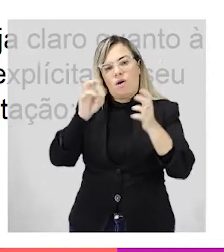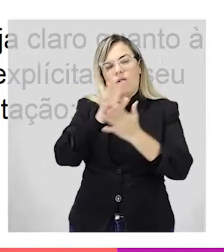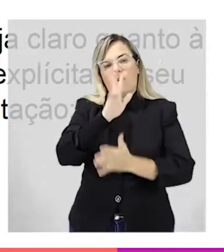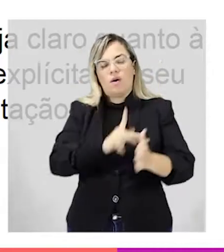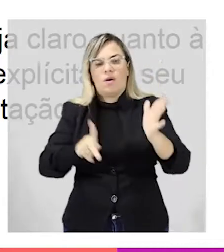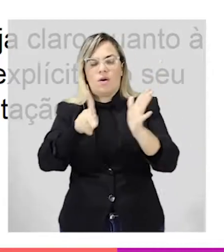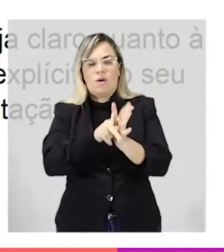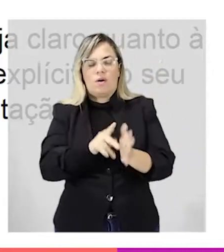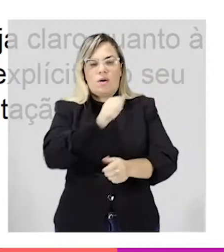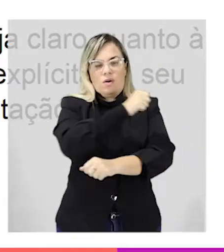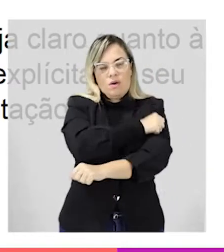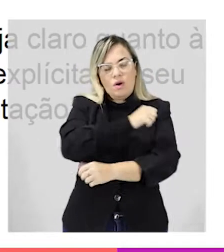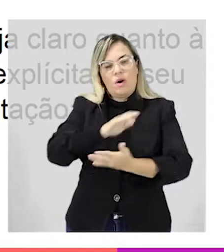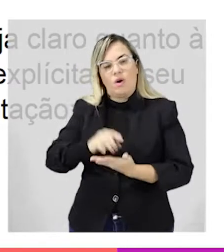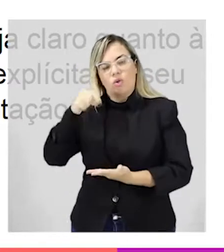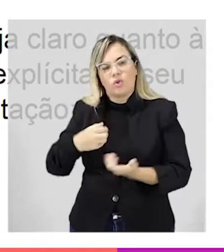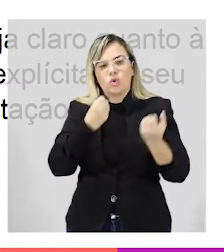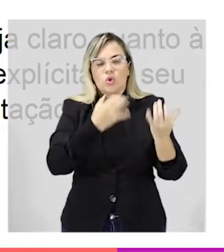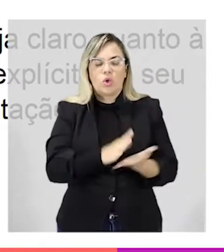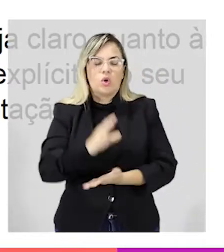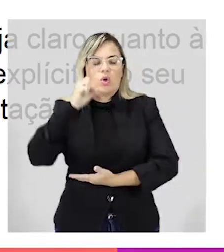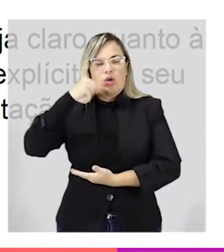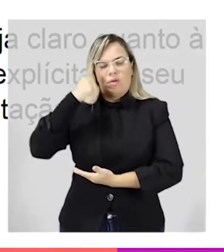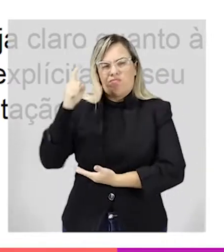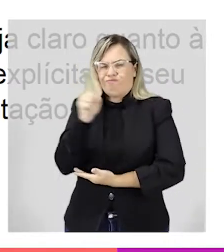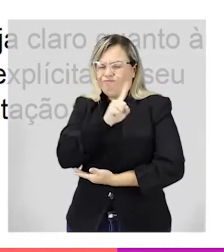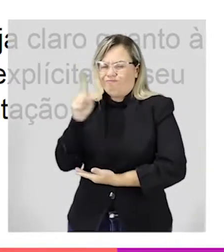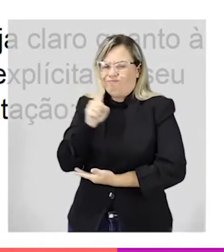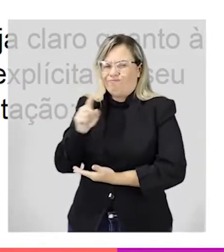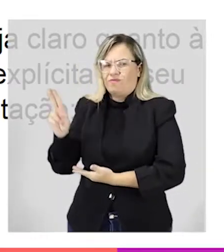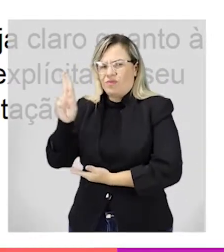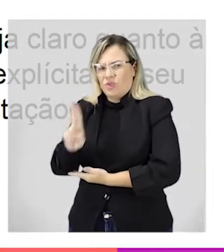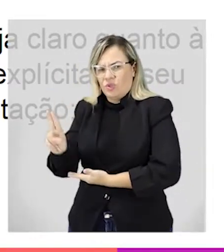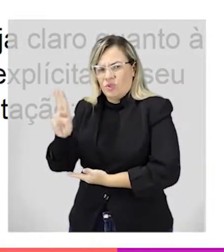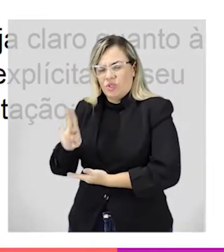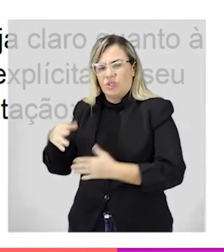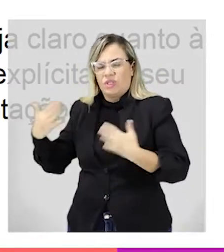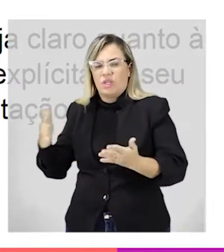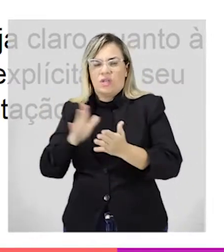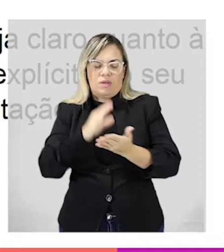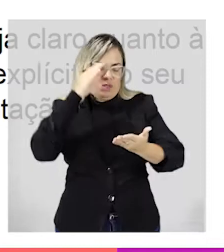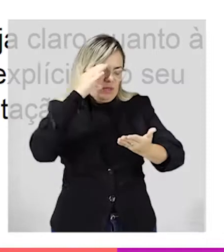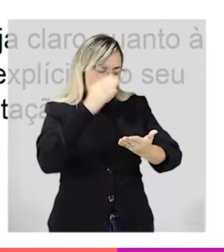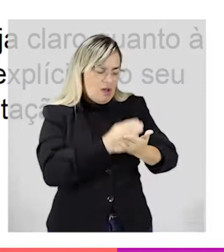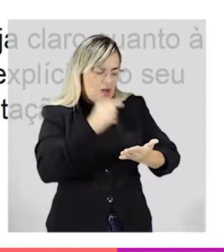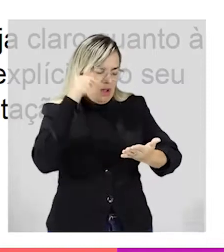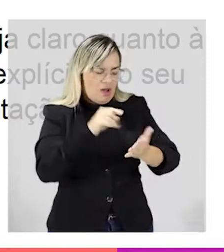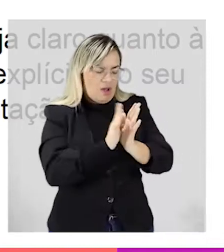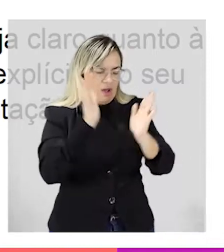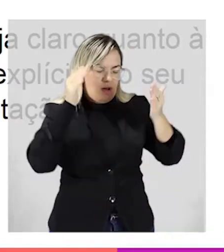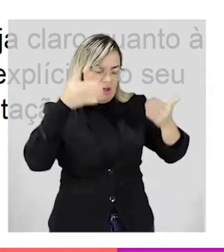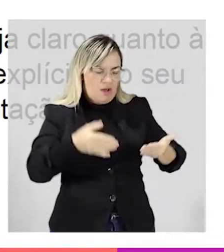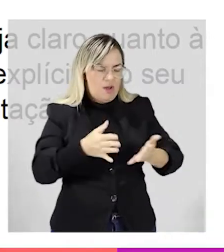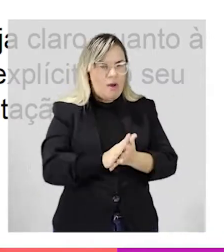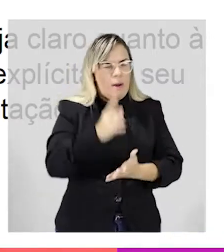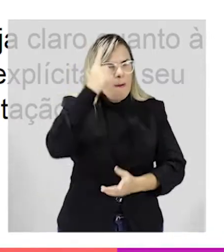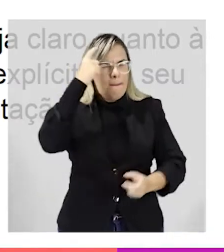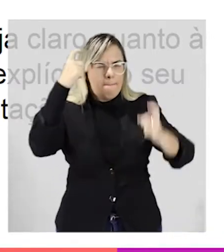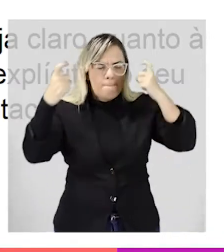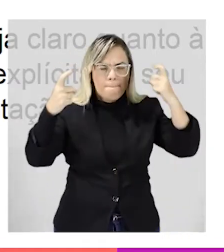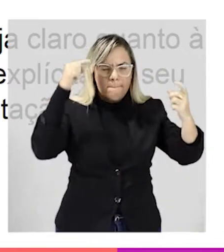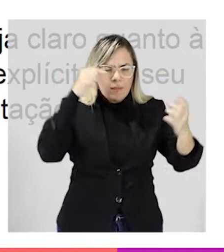Jovem Senador ele não é necessário. E a tese? É a ideia principal que será defendida pelo